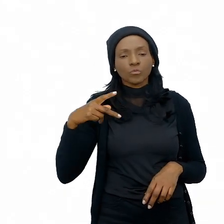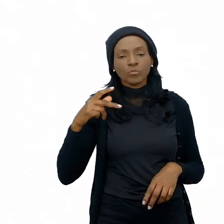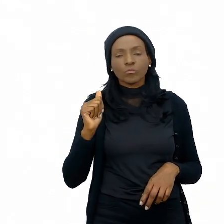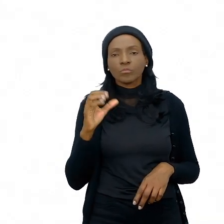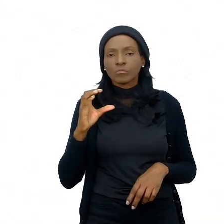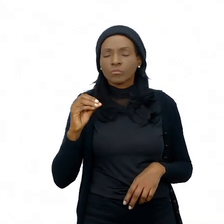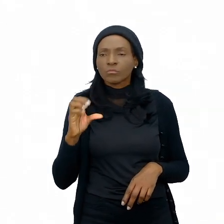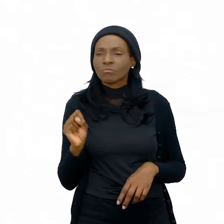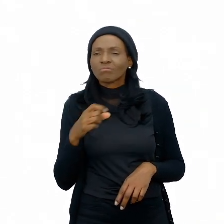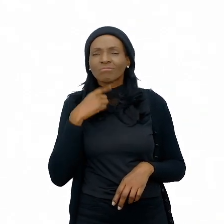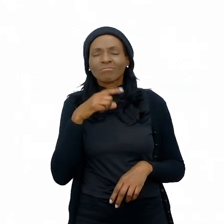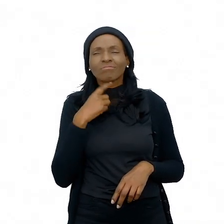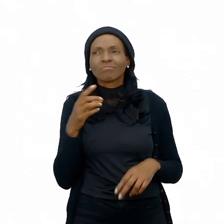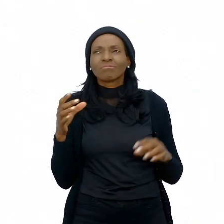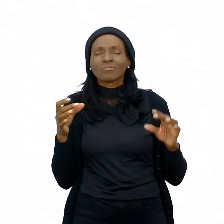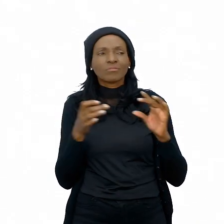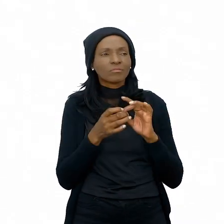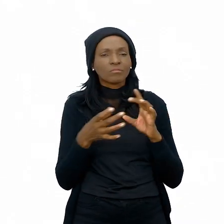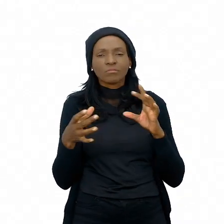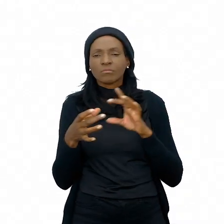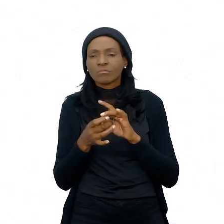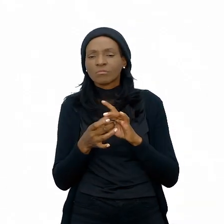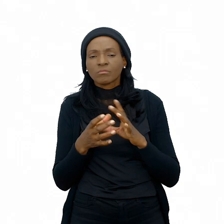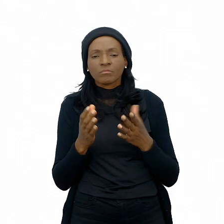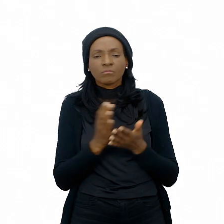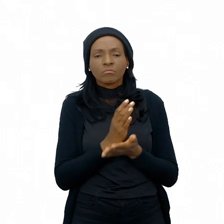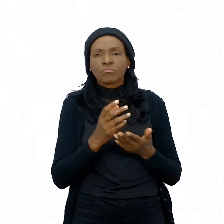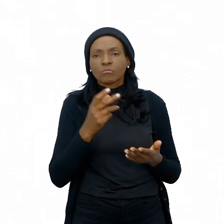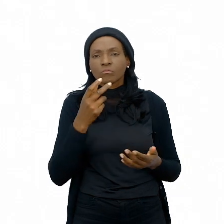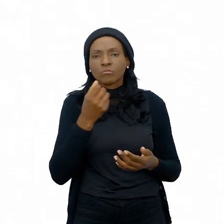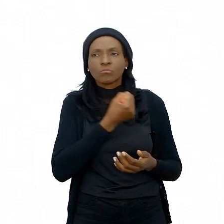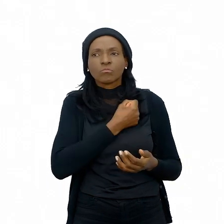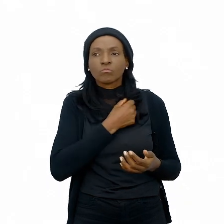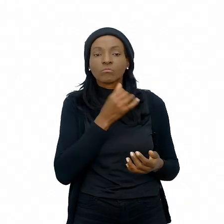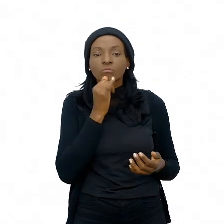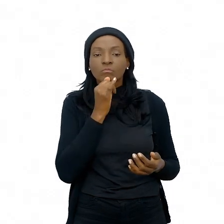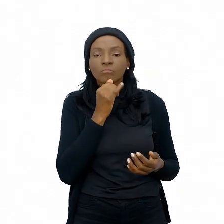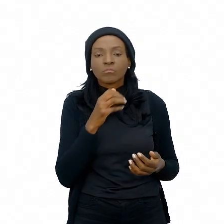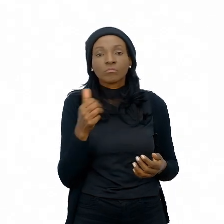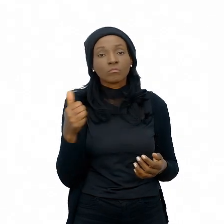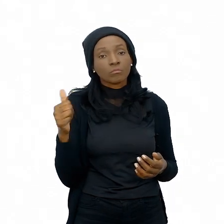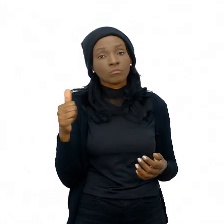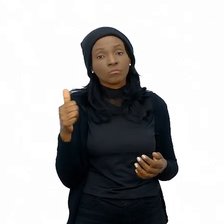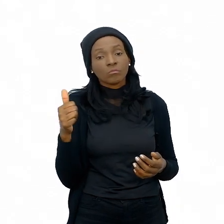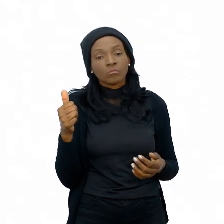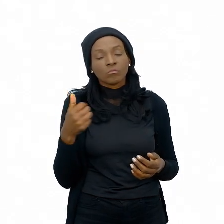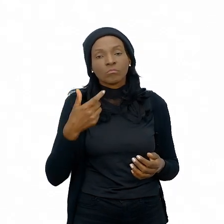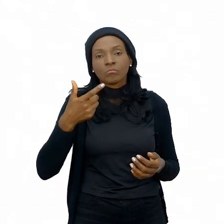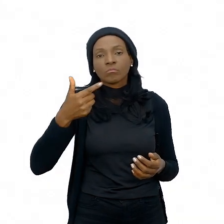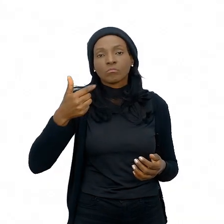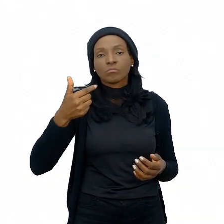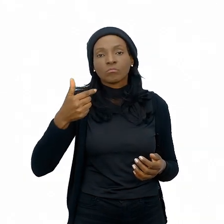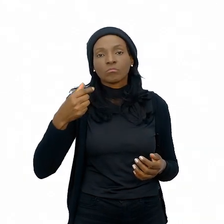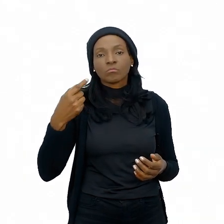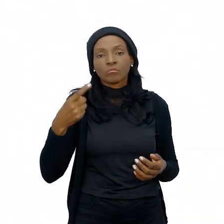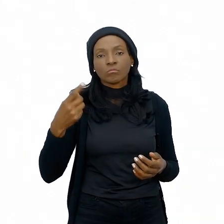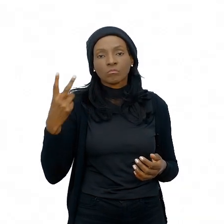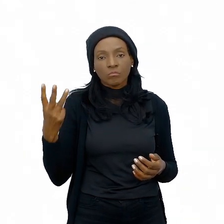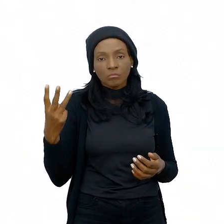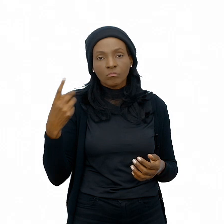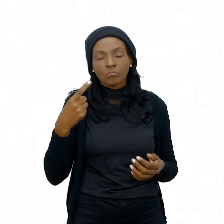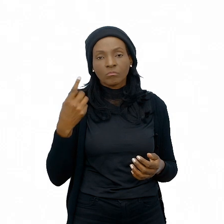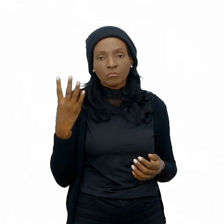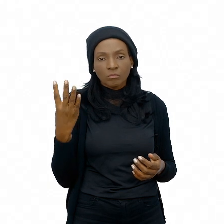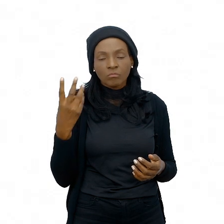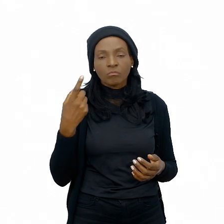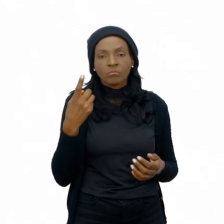consigo relacionar a determinado número. São eles, por exemplo, o 11, o 12, o 13, o